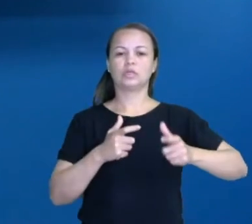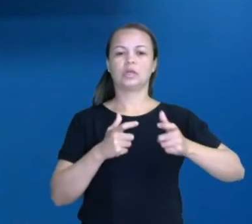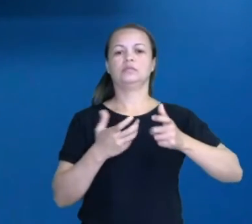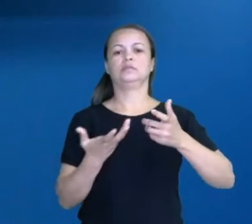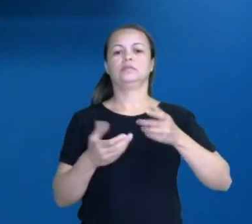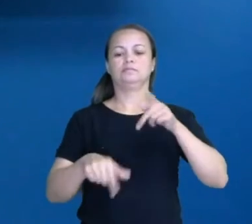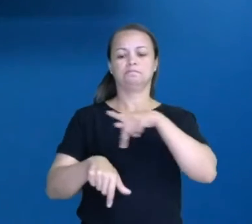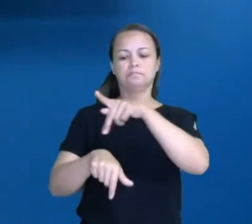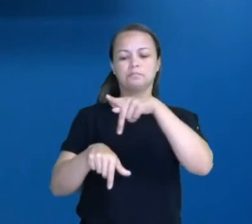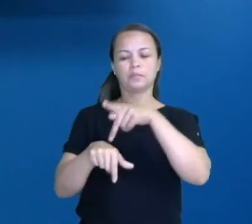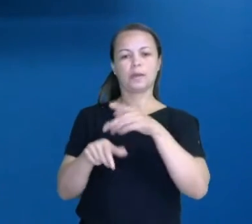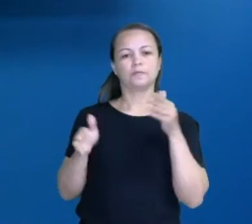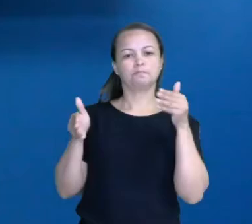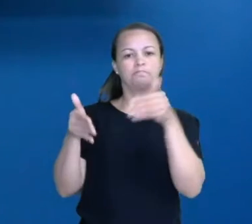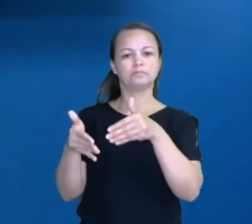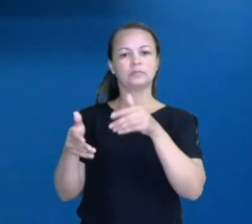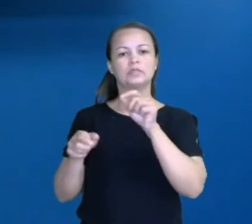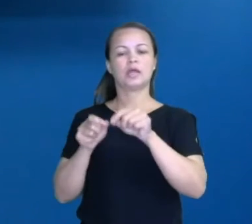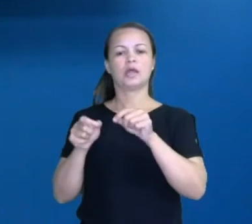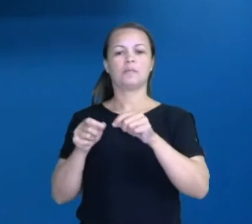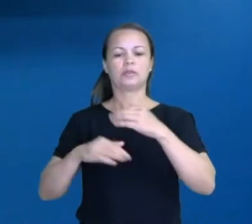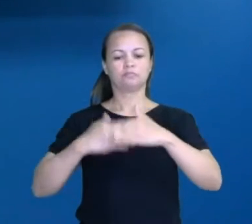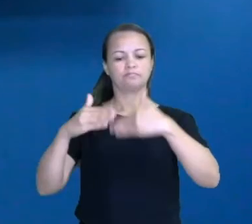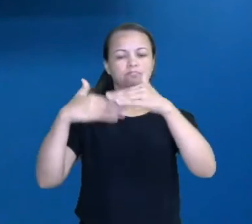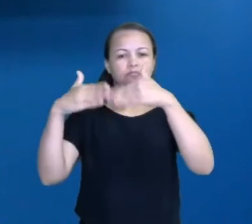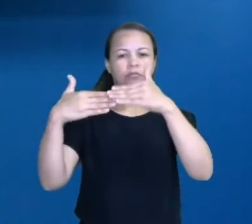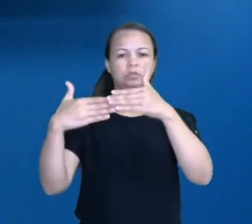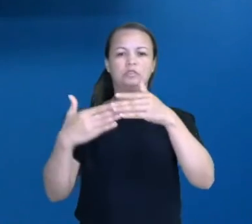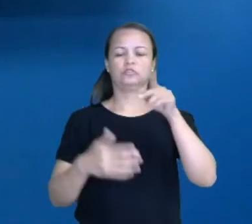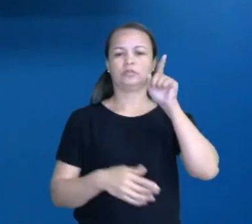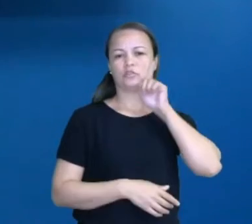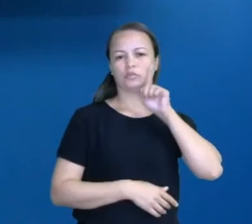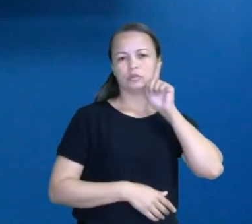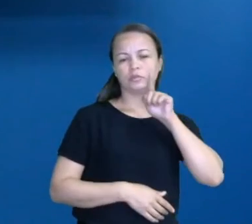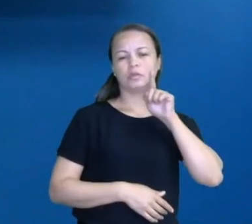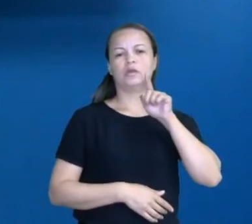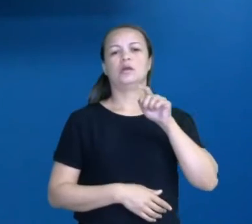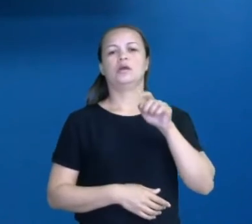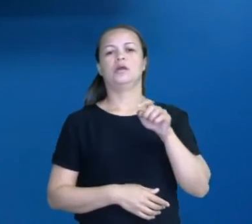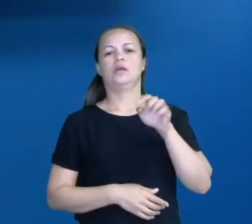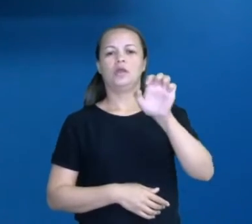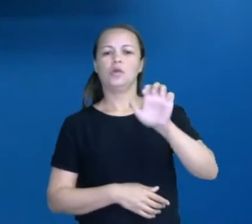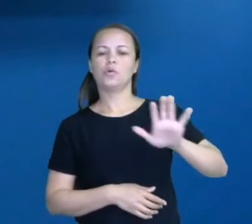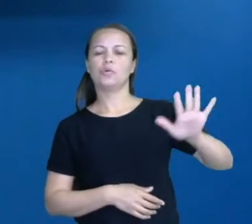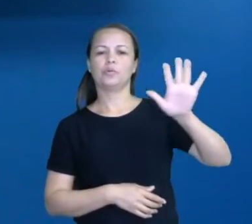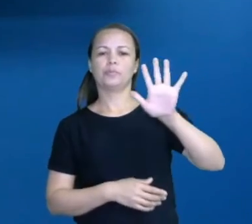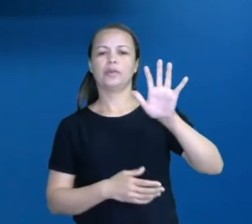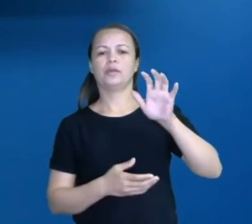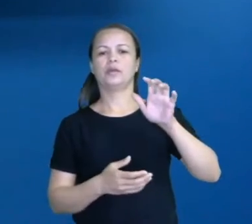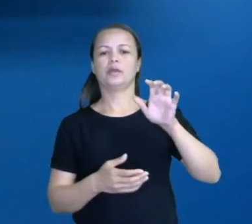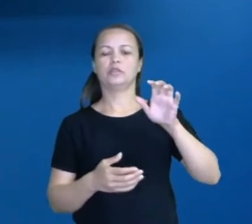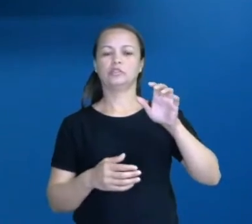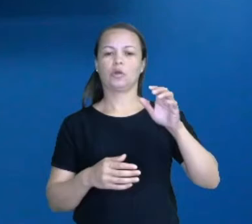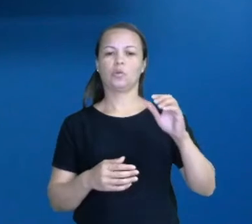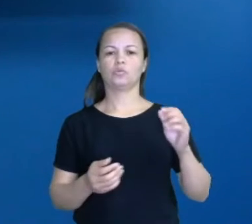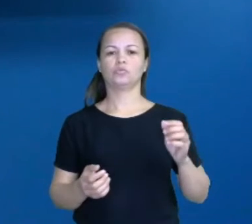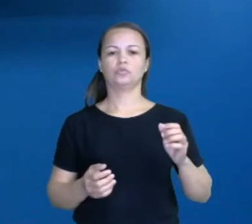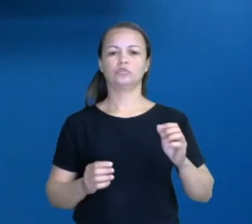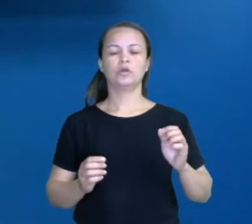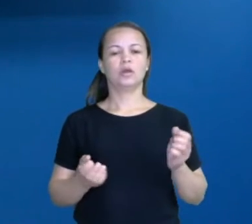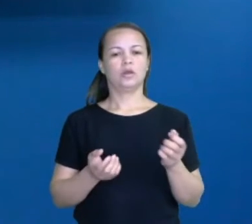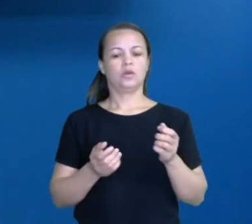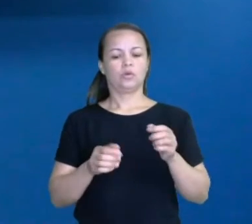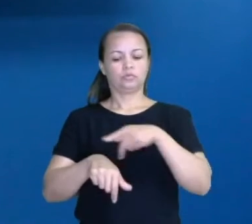países centrais, né, os países mais desenvolvidos, Estados Unidos, na União Europeia e nos países mais ricos da